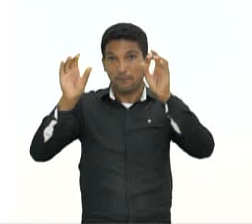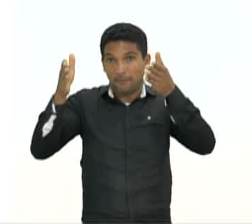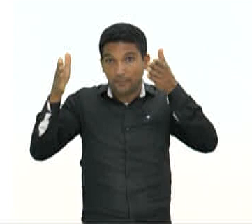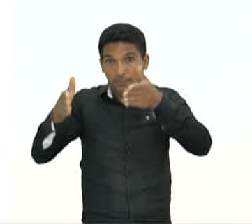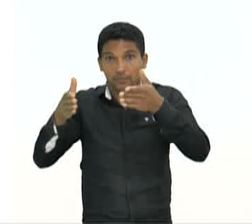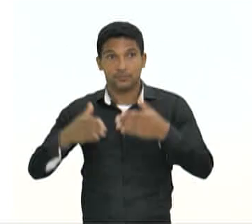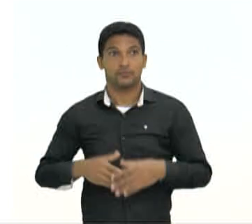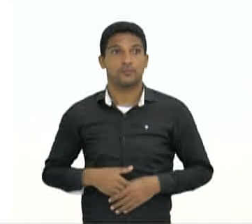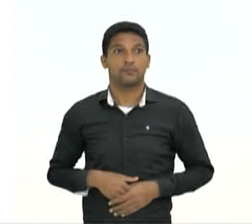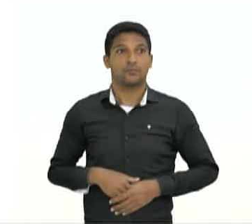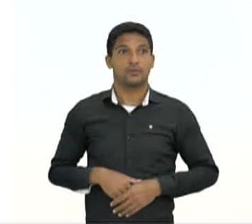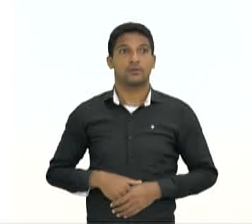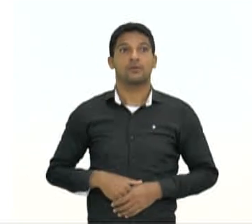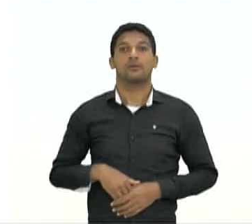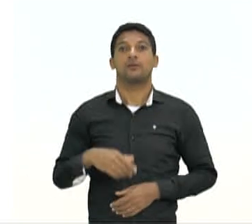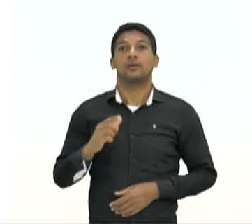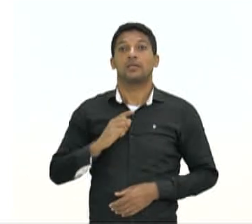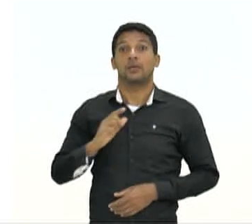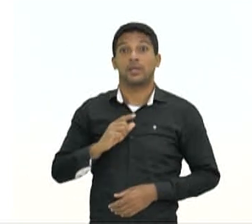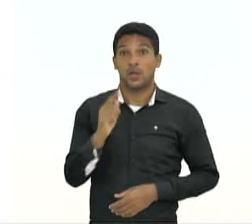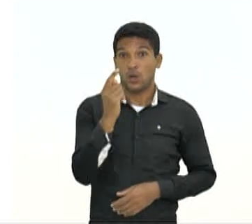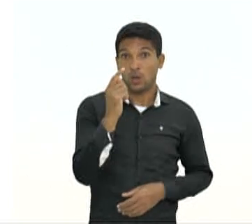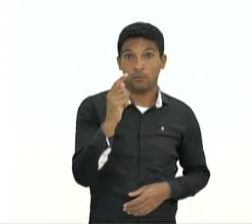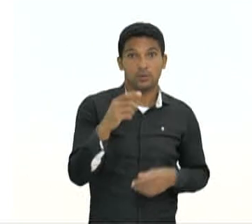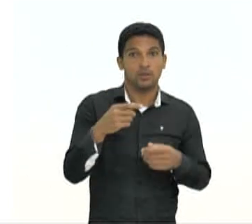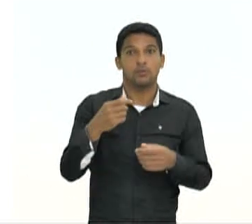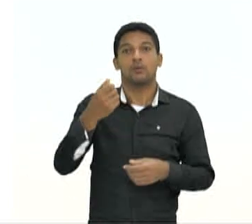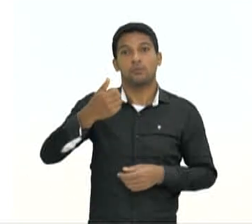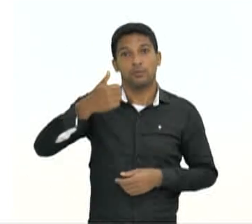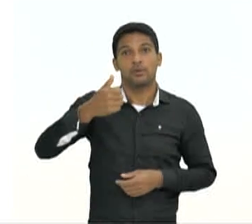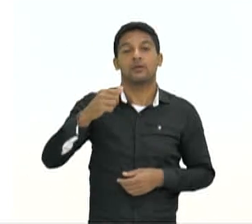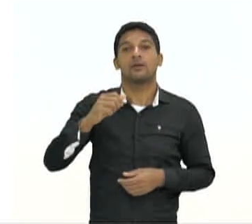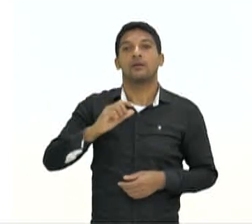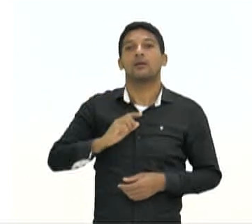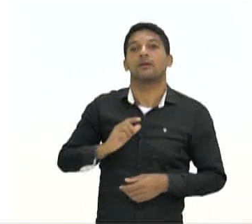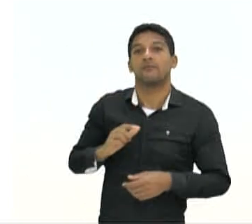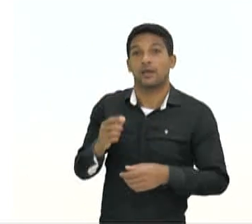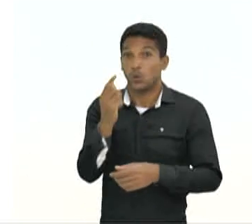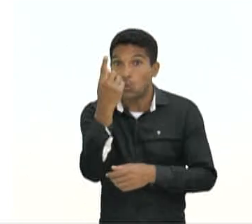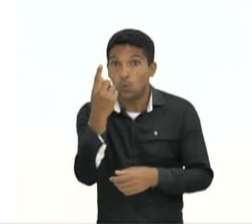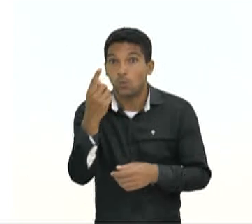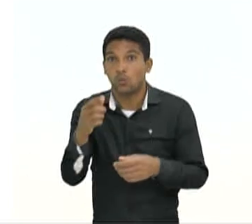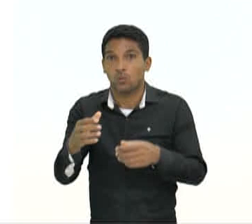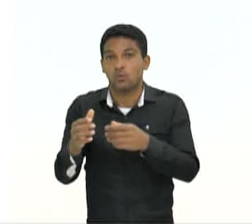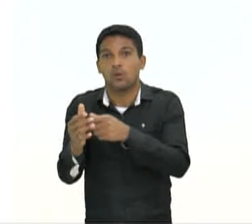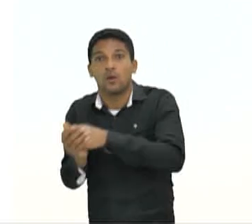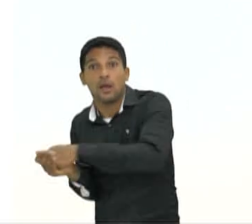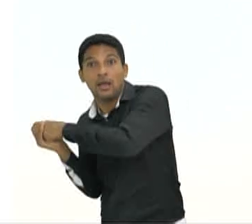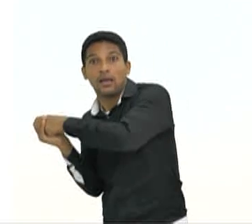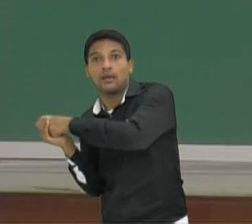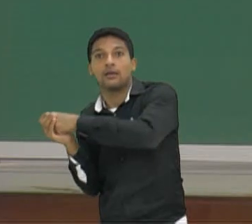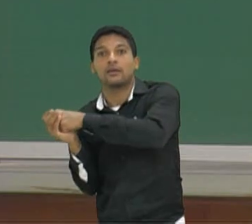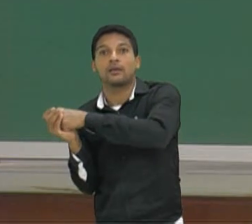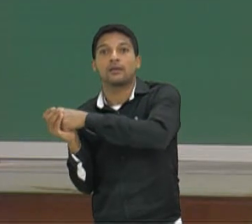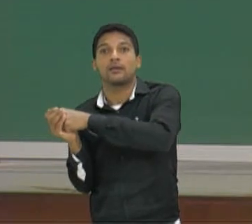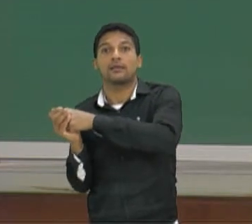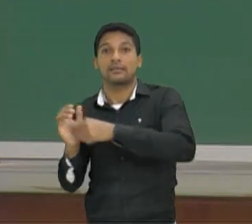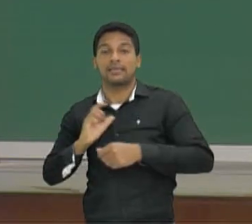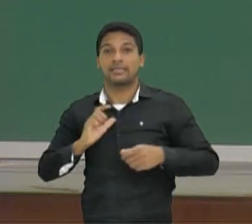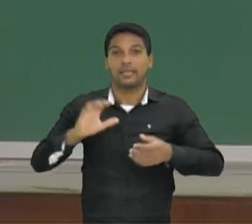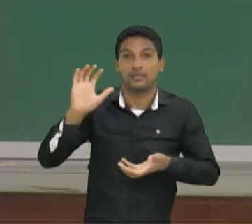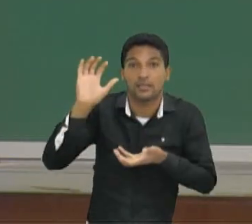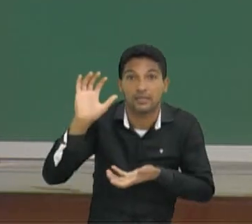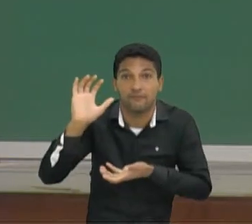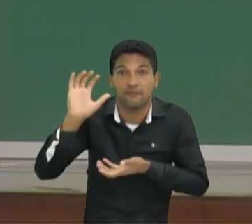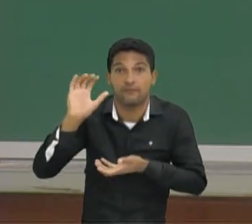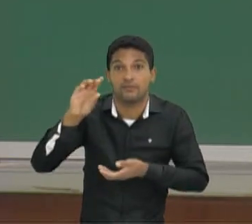jogador por vez que tenta a rebatida. Então, quem está no ataque começa com um jogador. Quem está na defesa tem 9 jogadores.